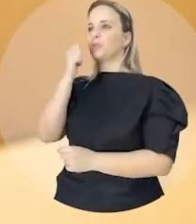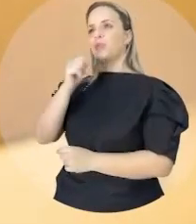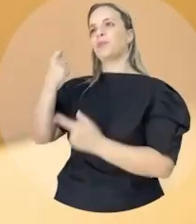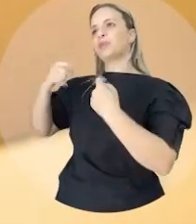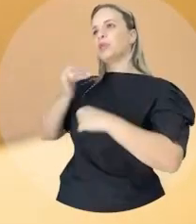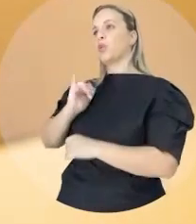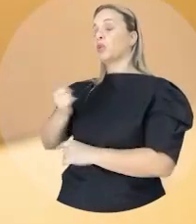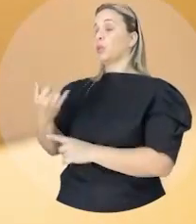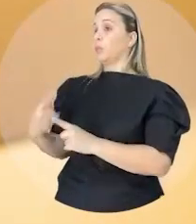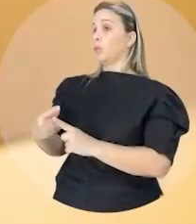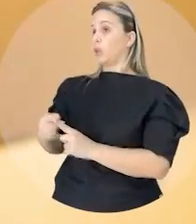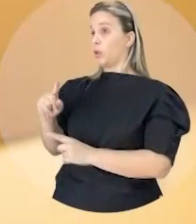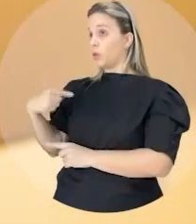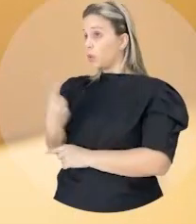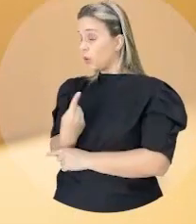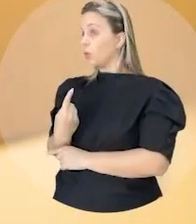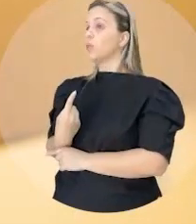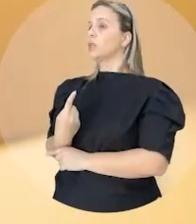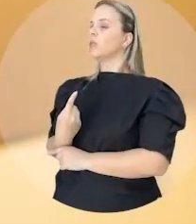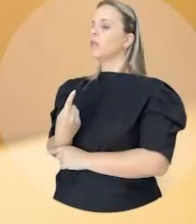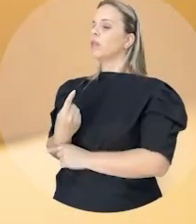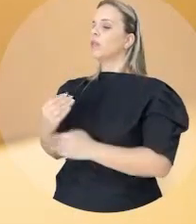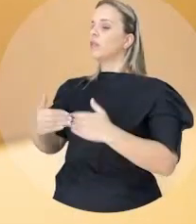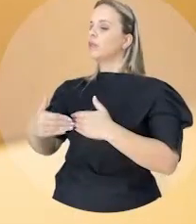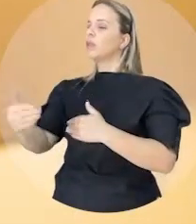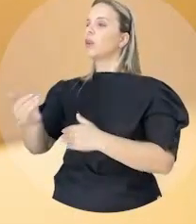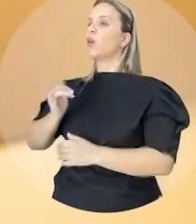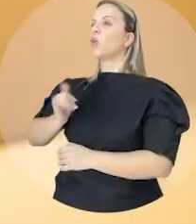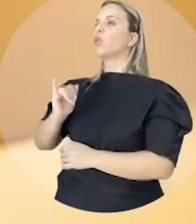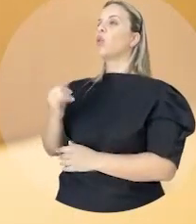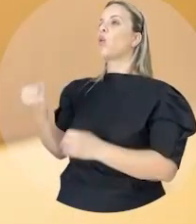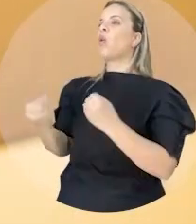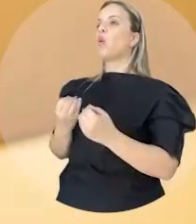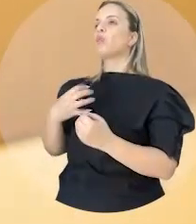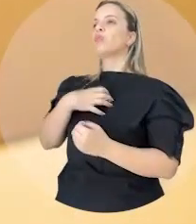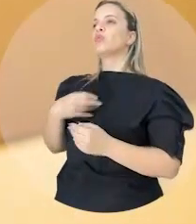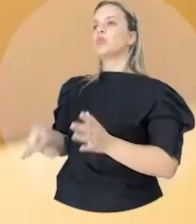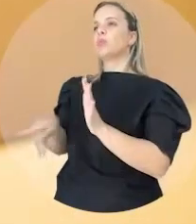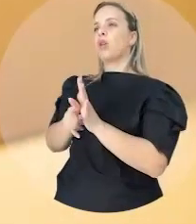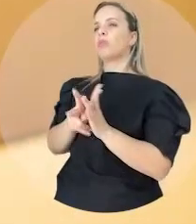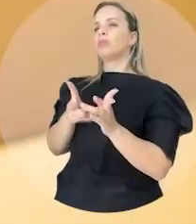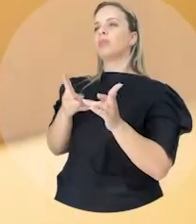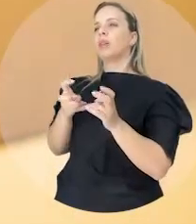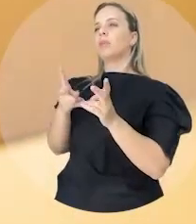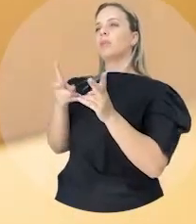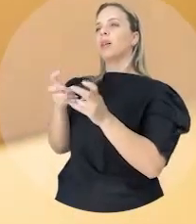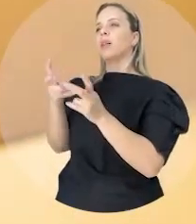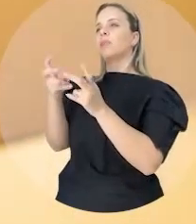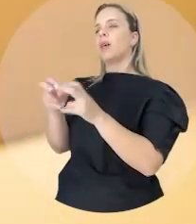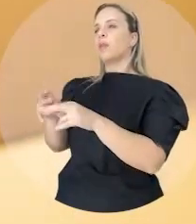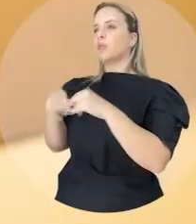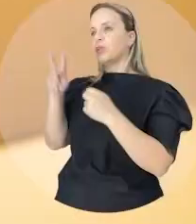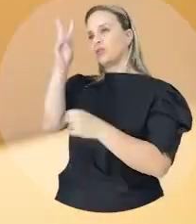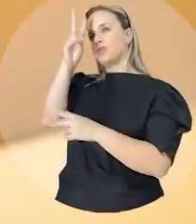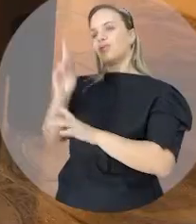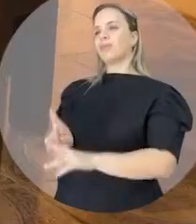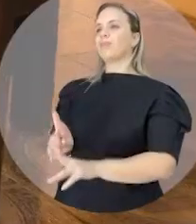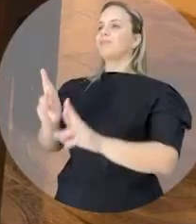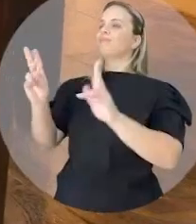nós contaremos a partir dos nossos filtros. Então serão outras histórias,